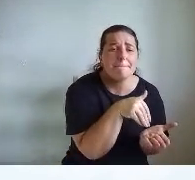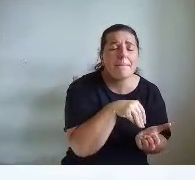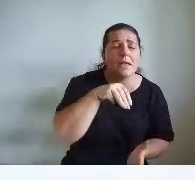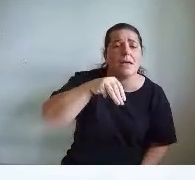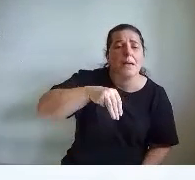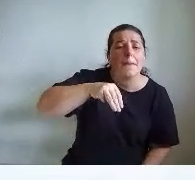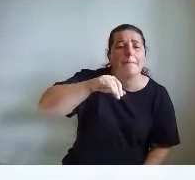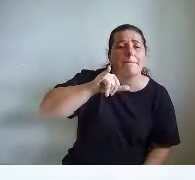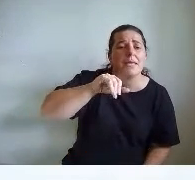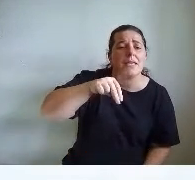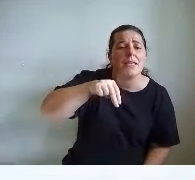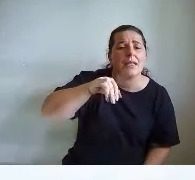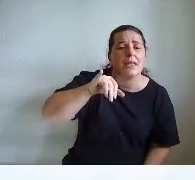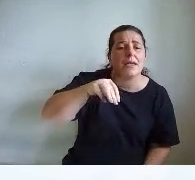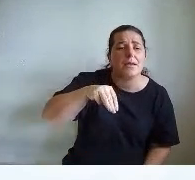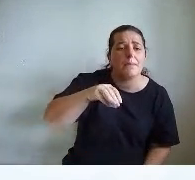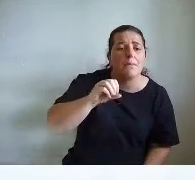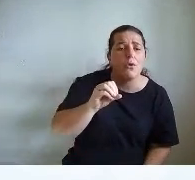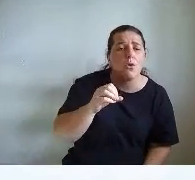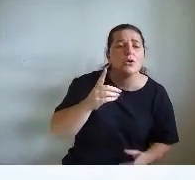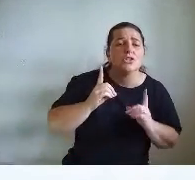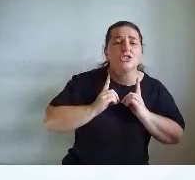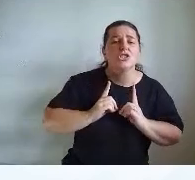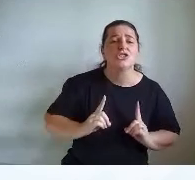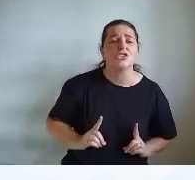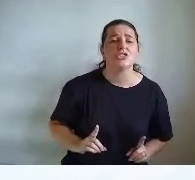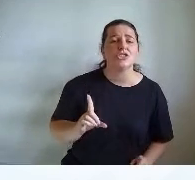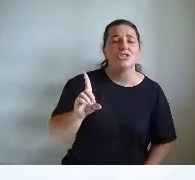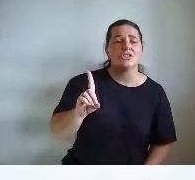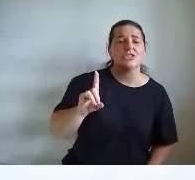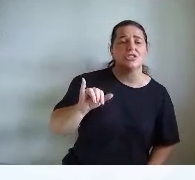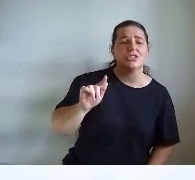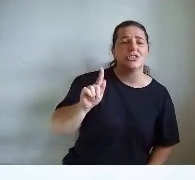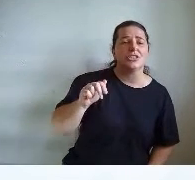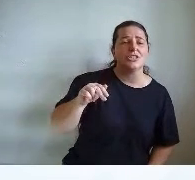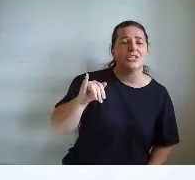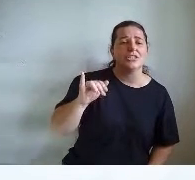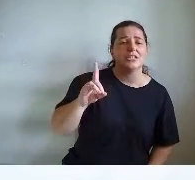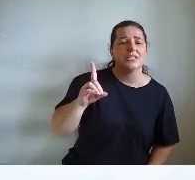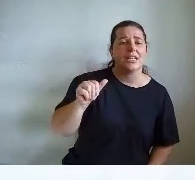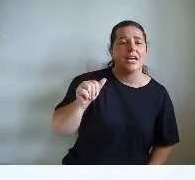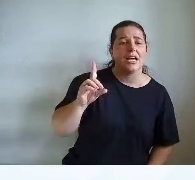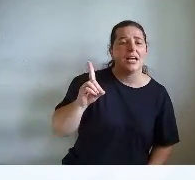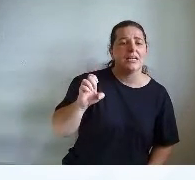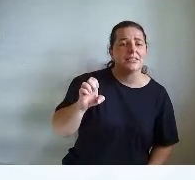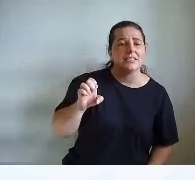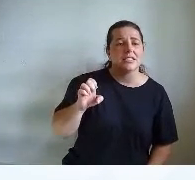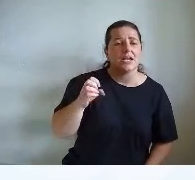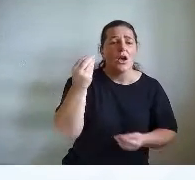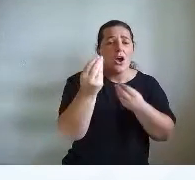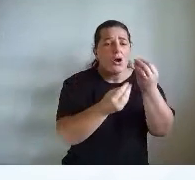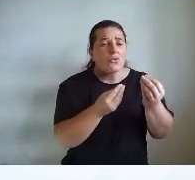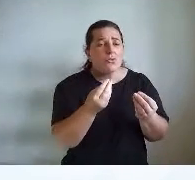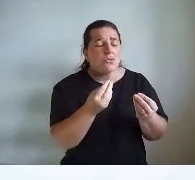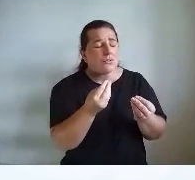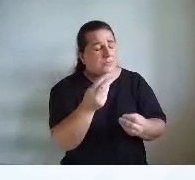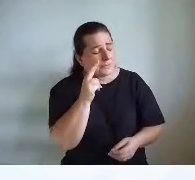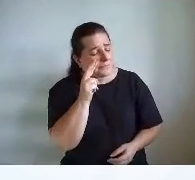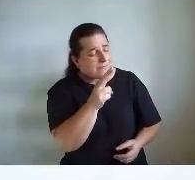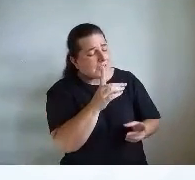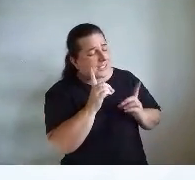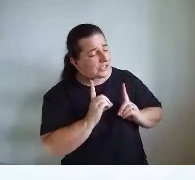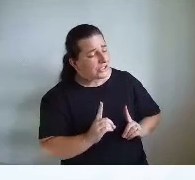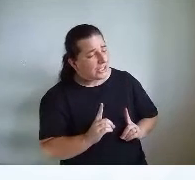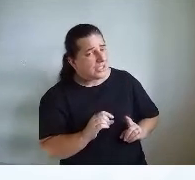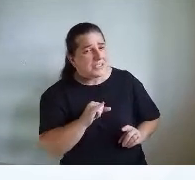de dignidade, né? Como que a gente pode pensar que haja dignidade uma pessoa que está vivendo em situação